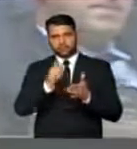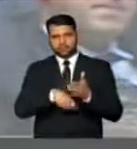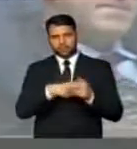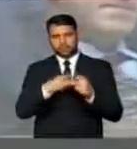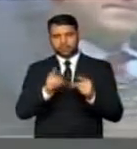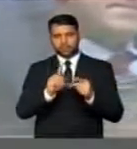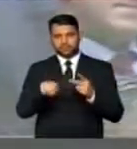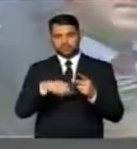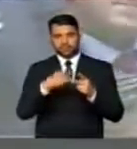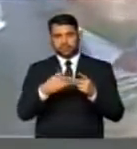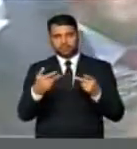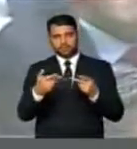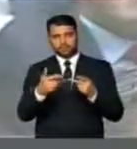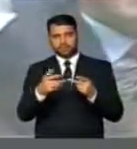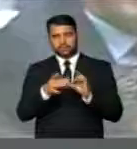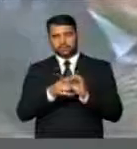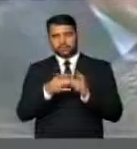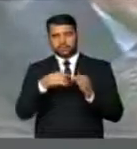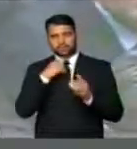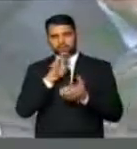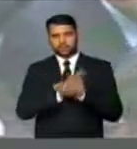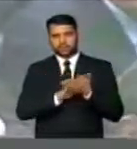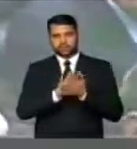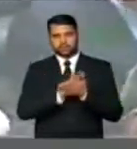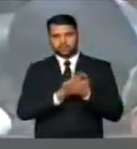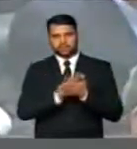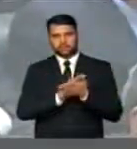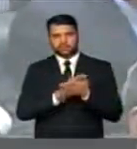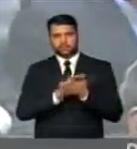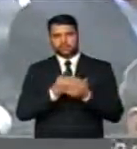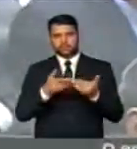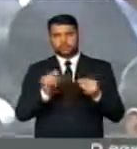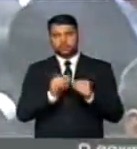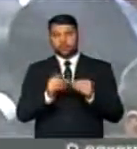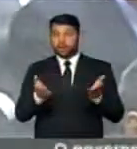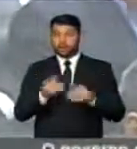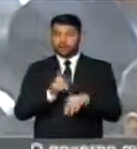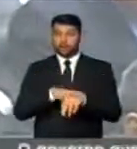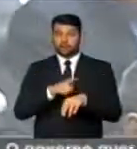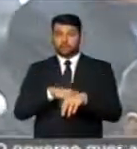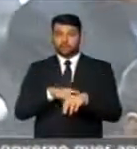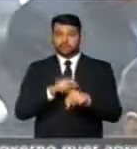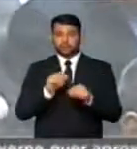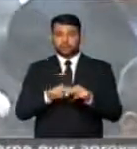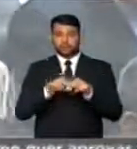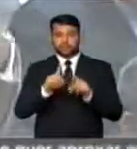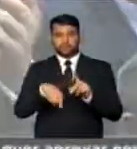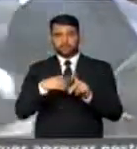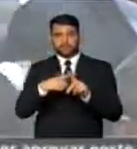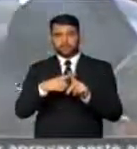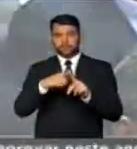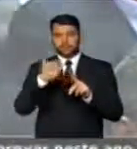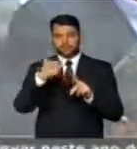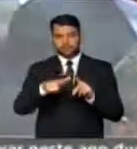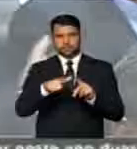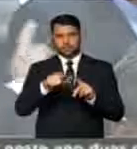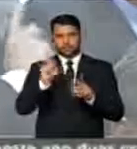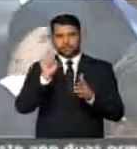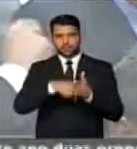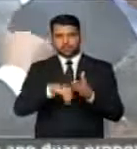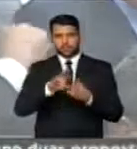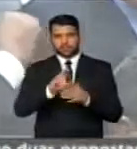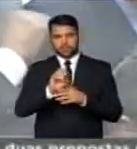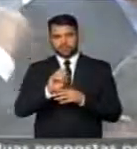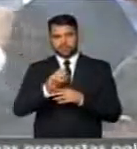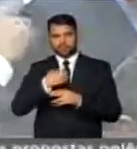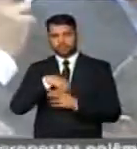impostos, mas por outro lado não alivia nenhuma das faixas. E nós entendemos que não é o momento para poder aumentar mais uma vez a carga